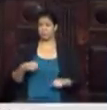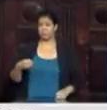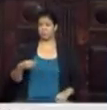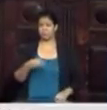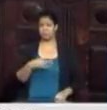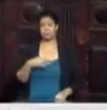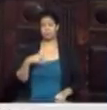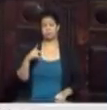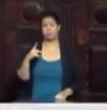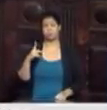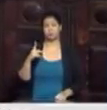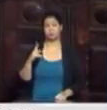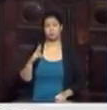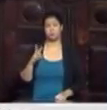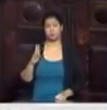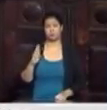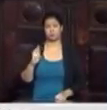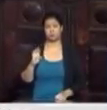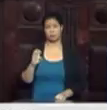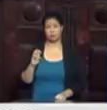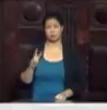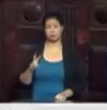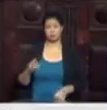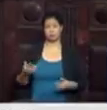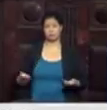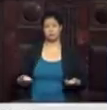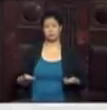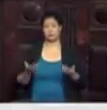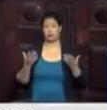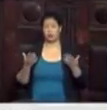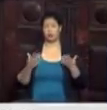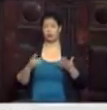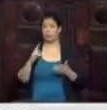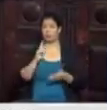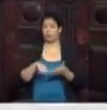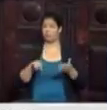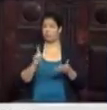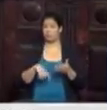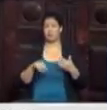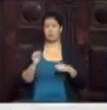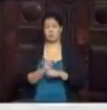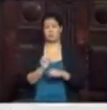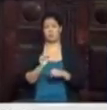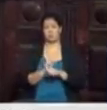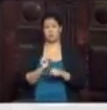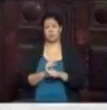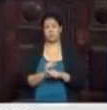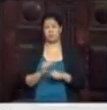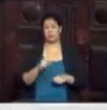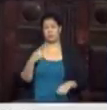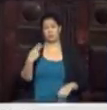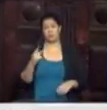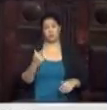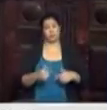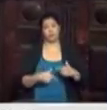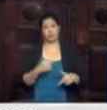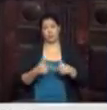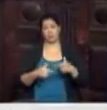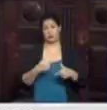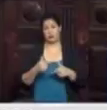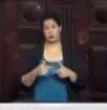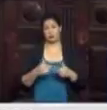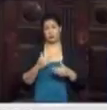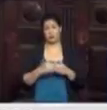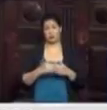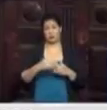Quer aniquilar de vez as expectativas da classe trabalhadora a